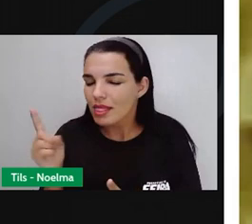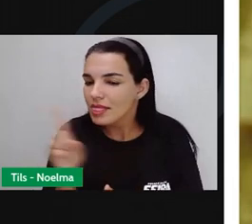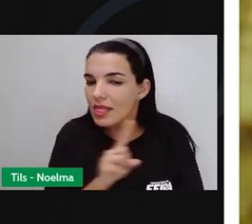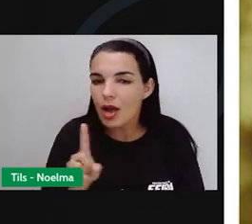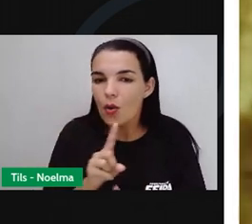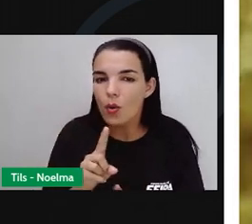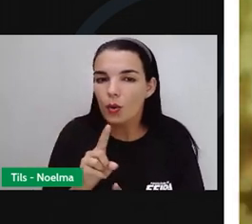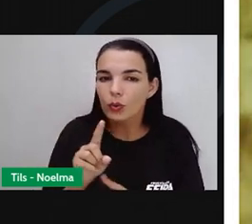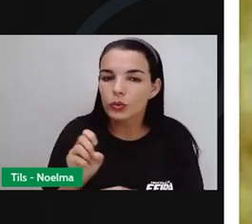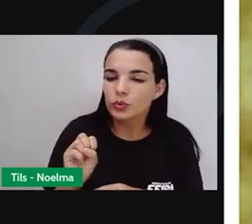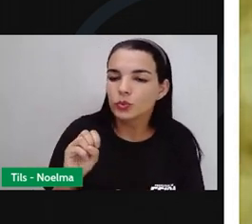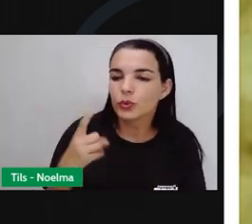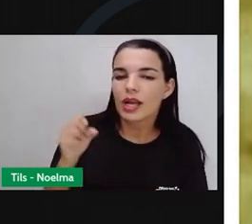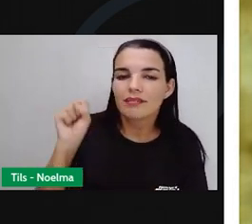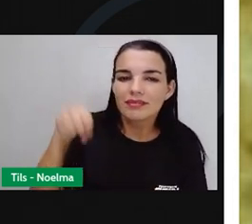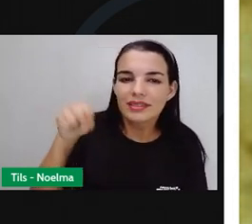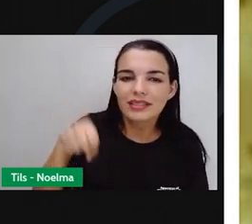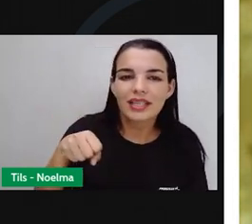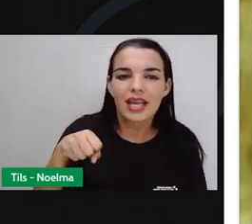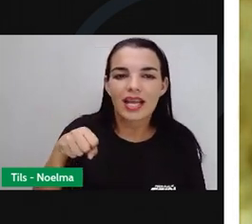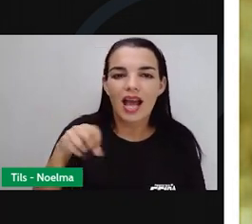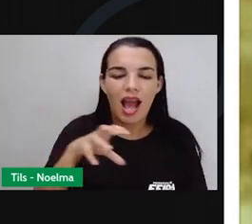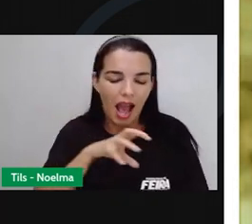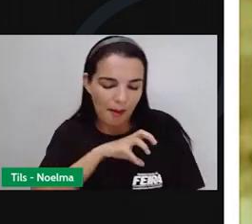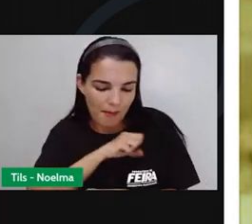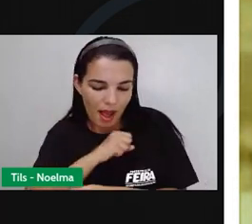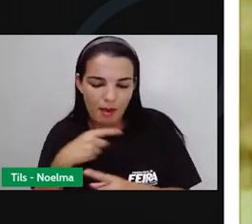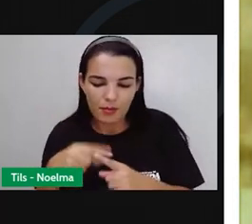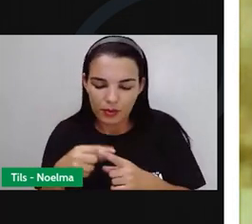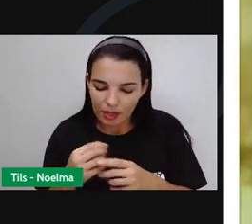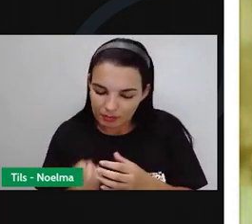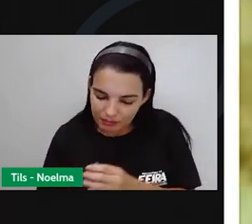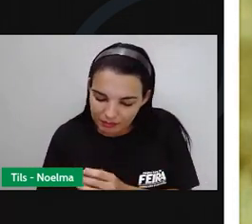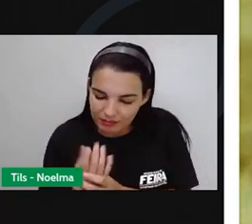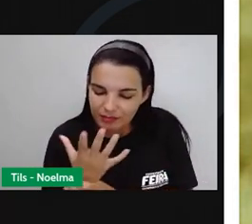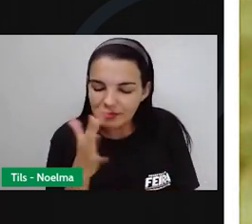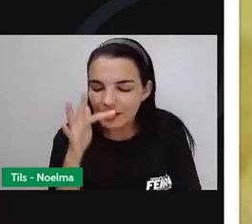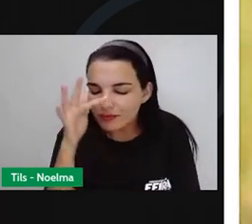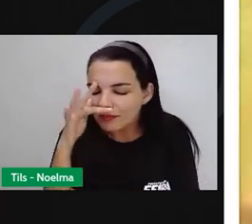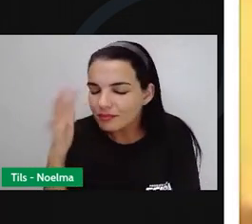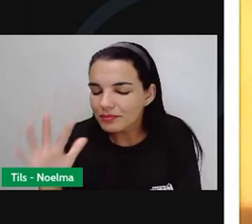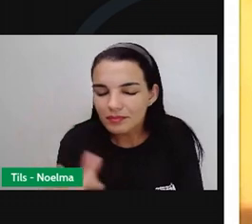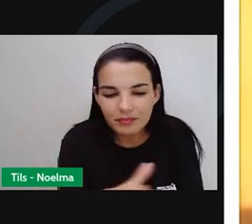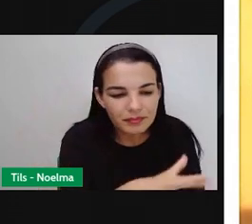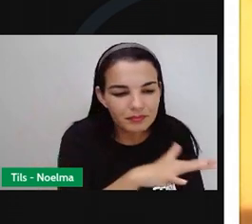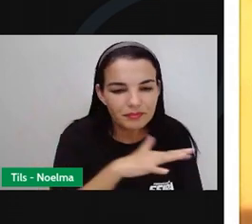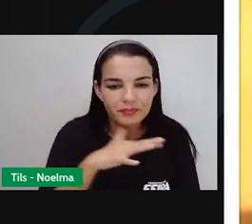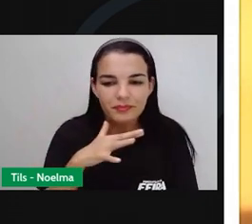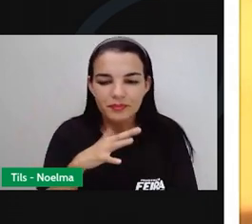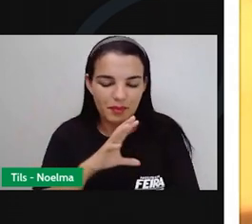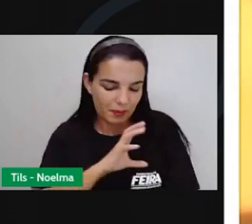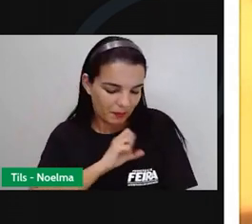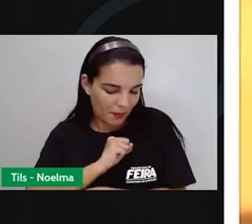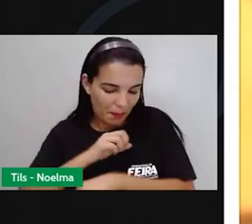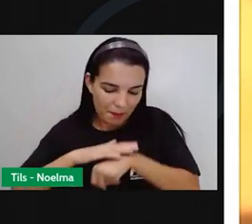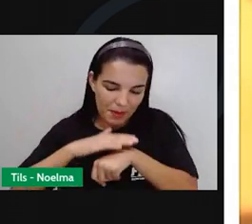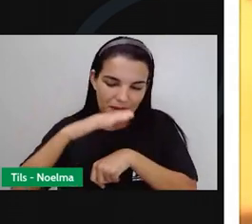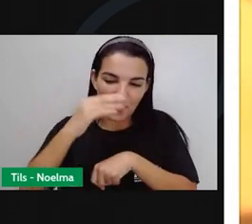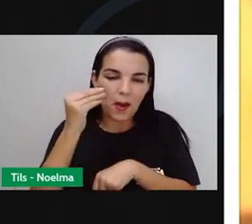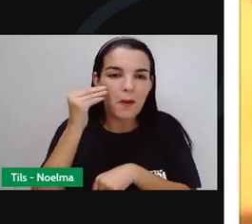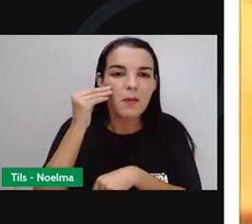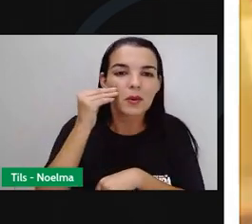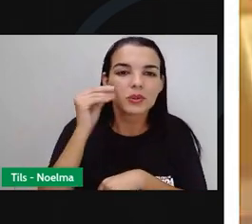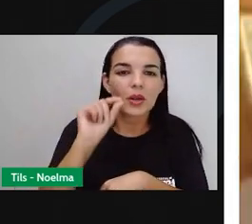sims. Te amar por plantar no meu jardim o amor maior que se pode amar. e mostrar